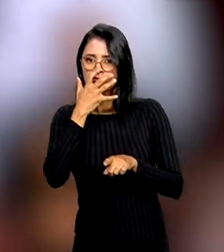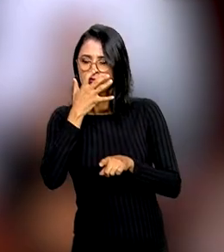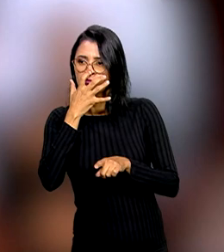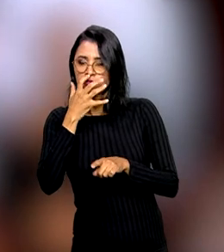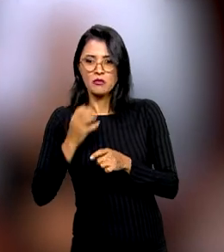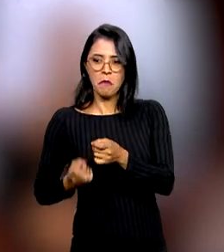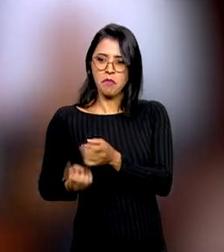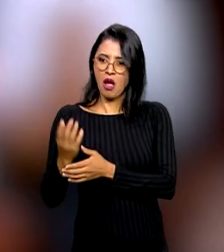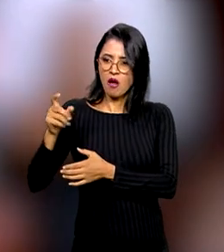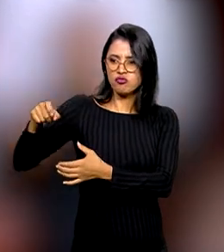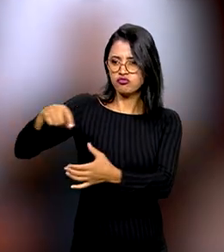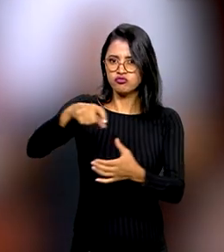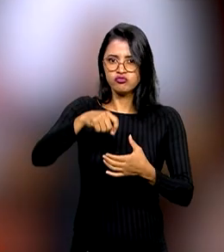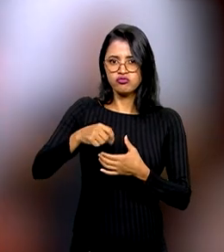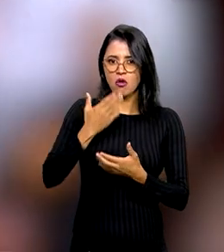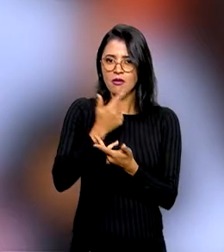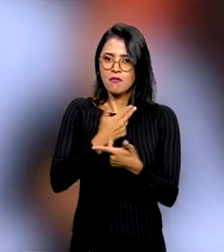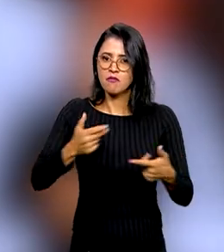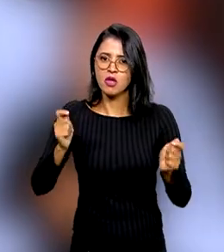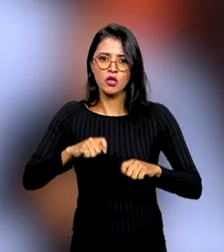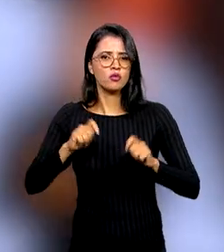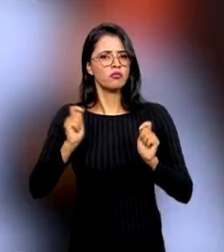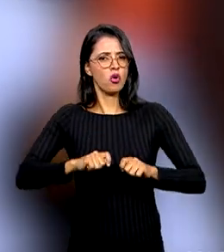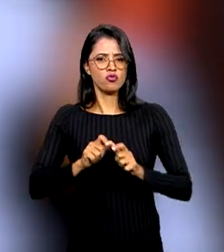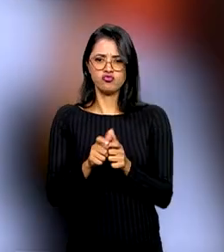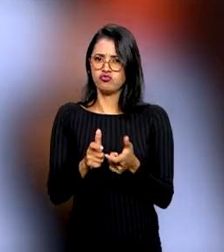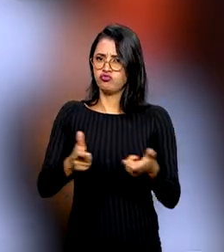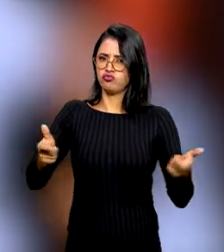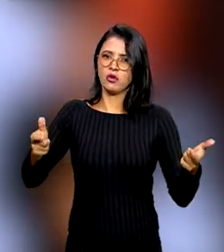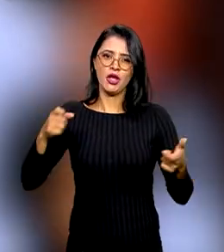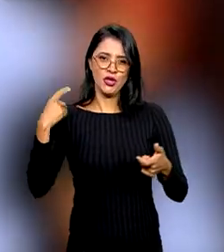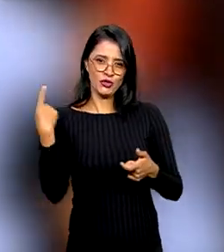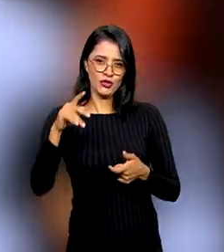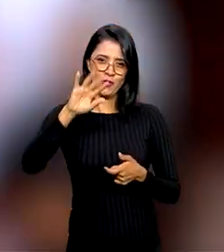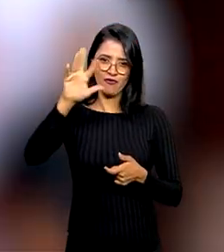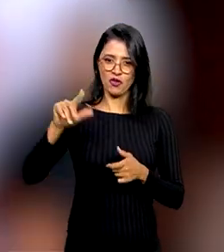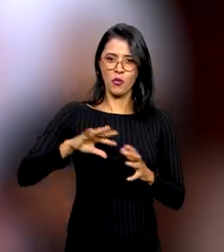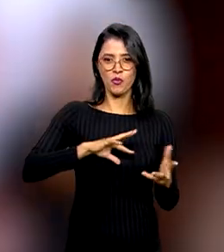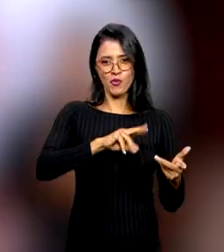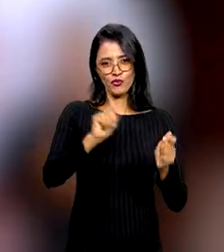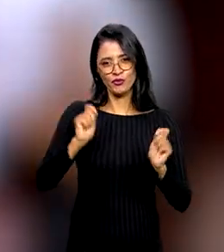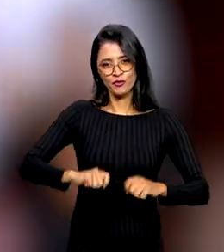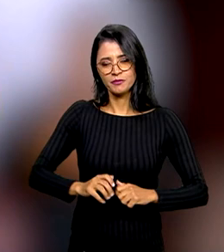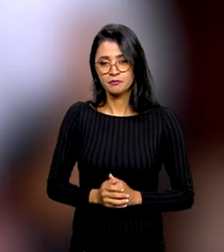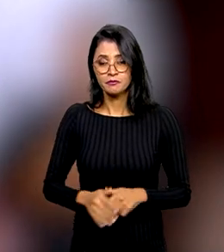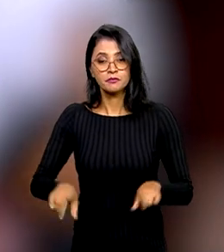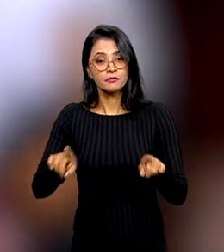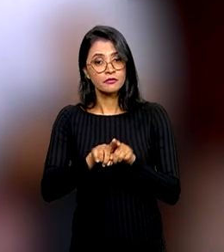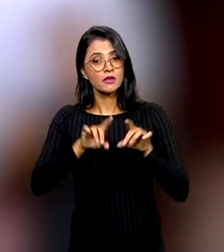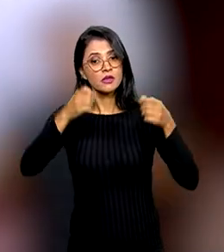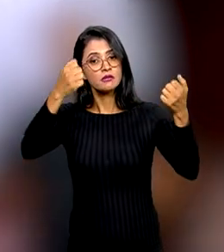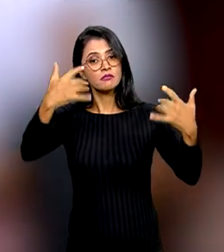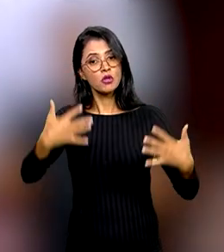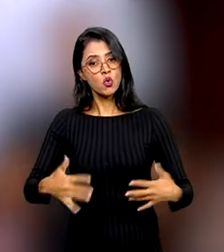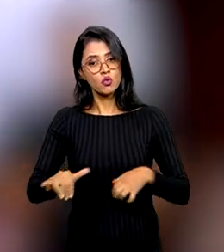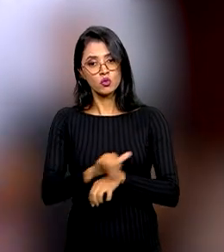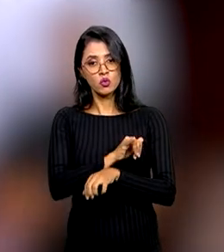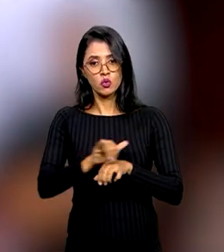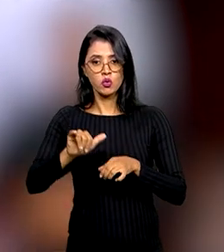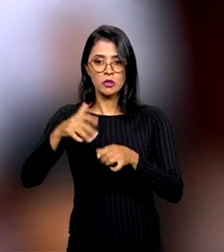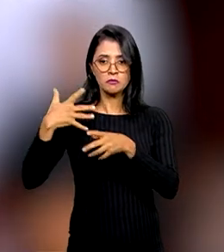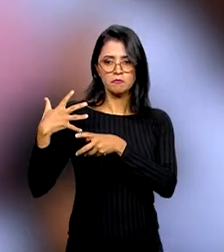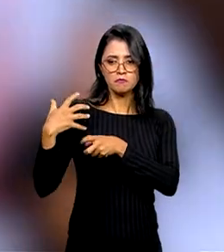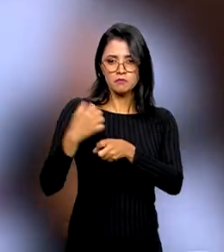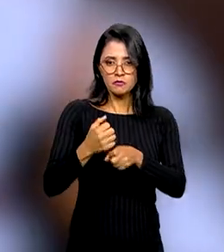de produção de alimento para o mundo inteiro, não só para o continente africano. Lula também destacou as medidas que reajusta o